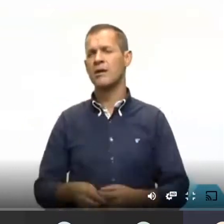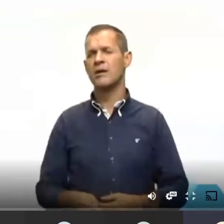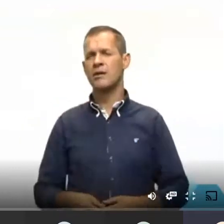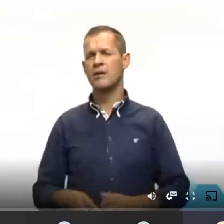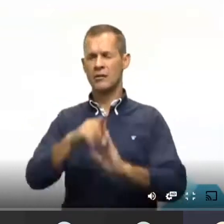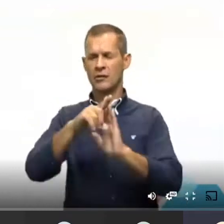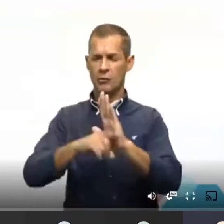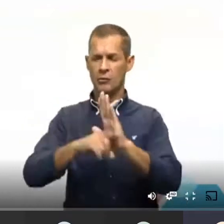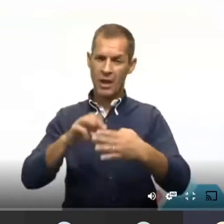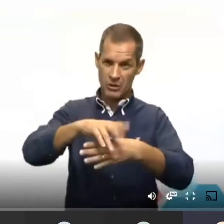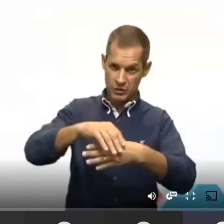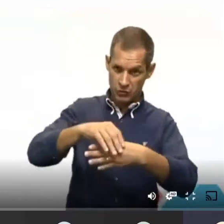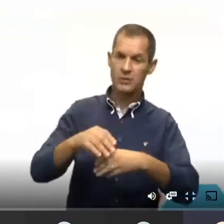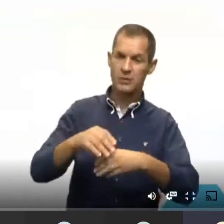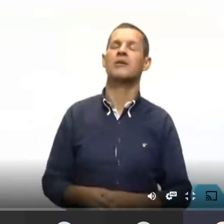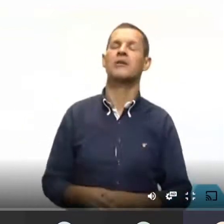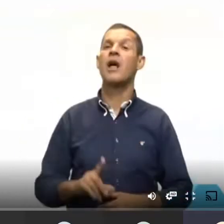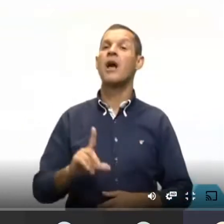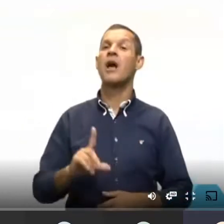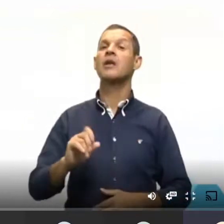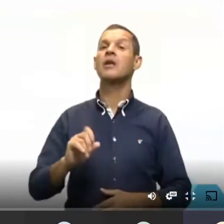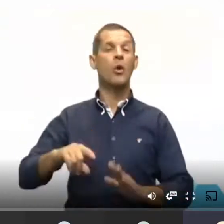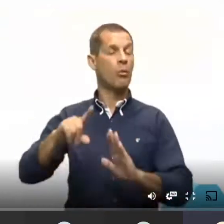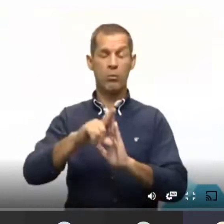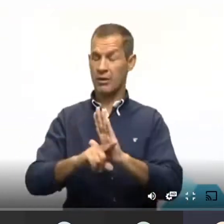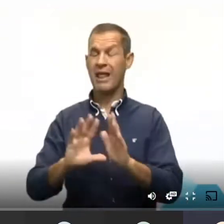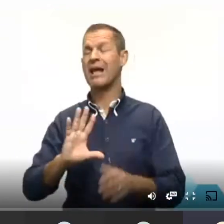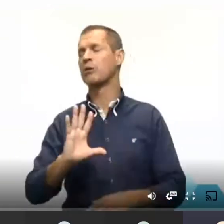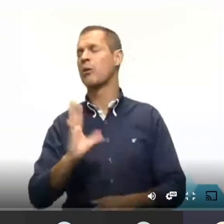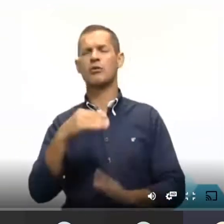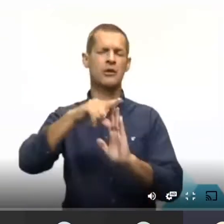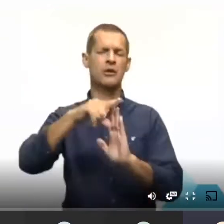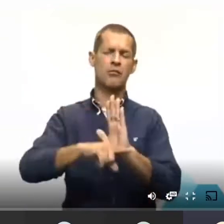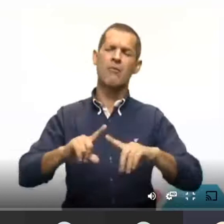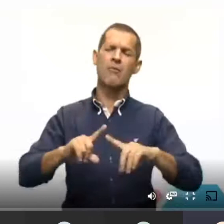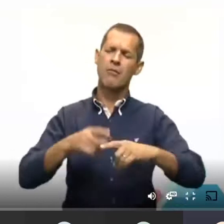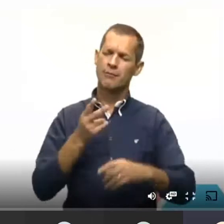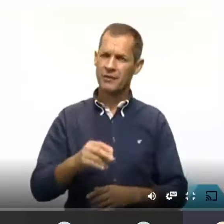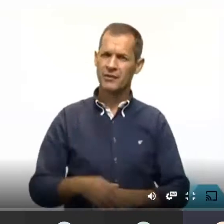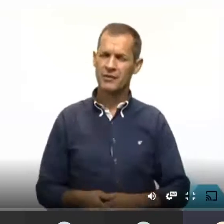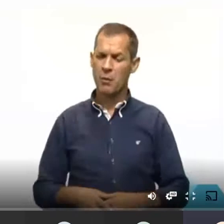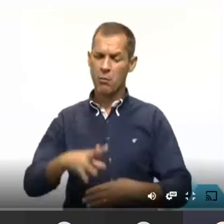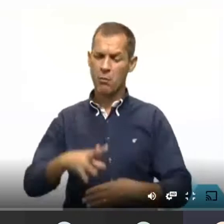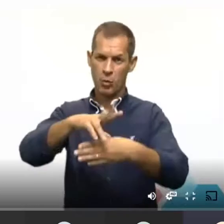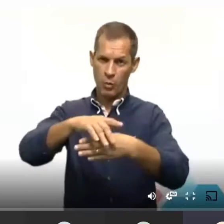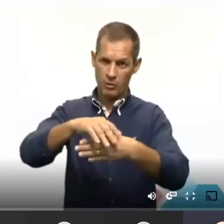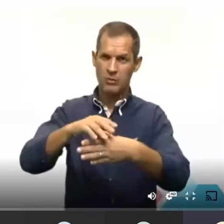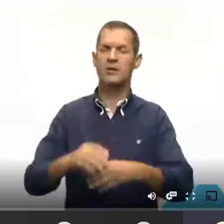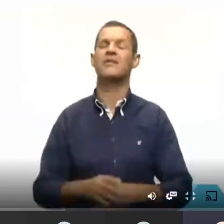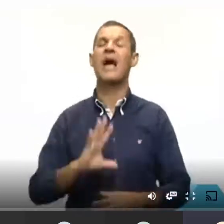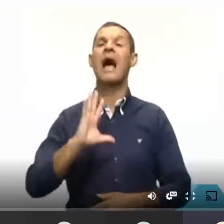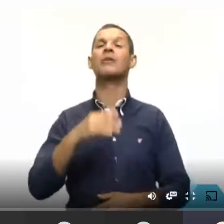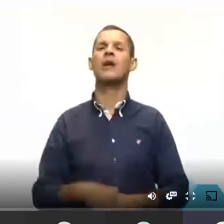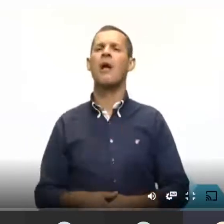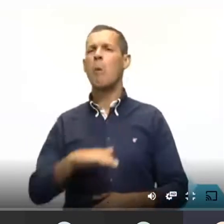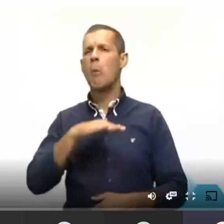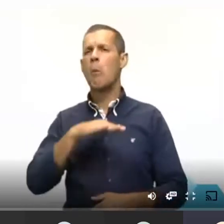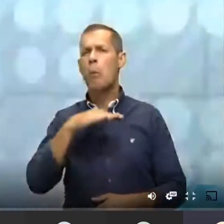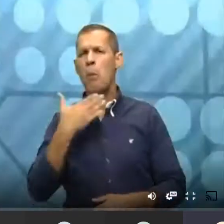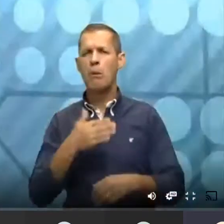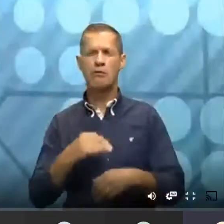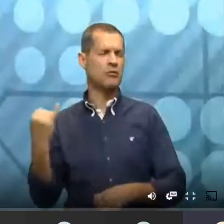um processo patológico, né? E não programado. Ele não é programado, ele vai ser sempre patológico. A